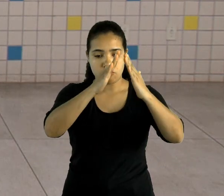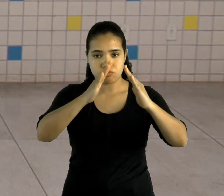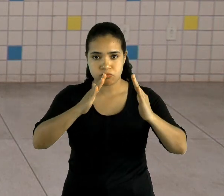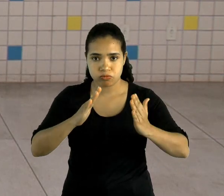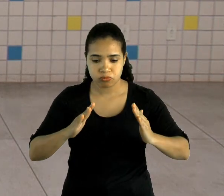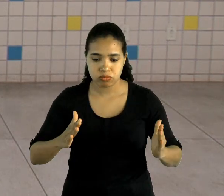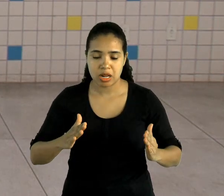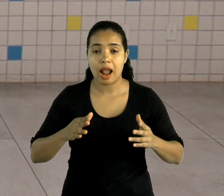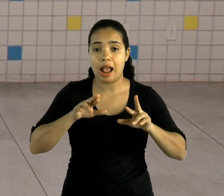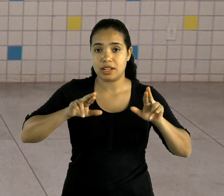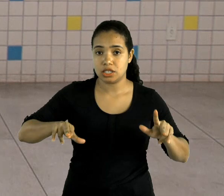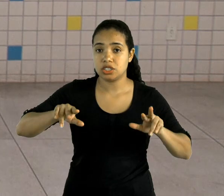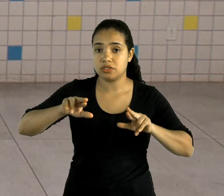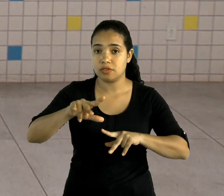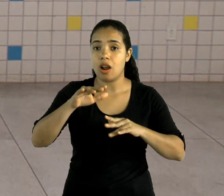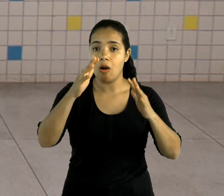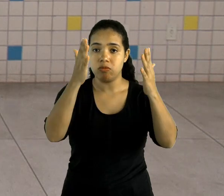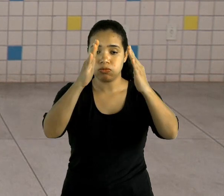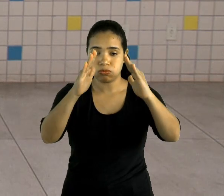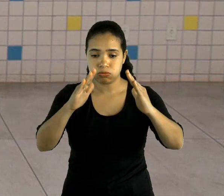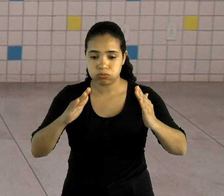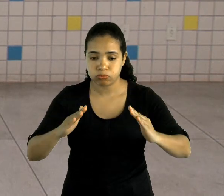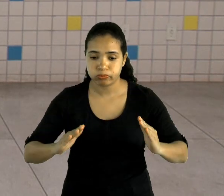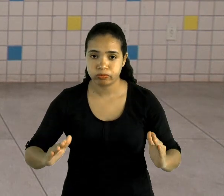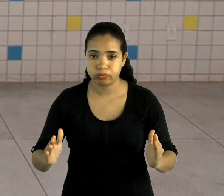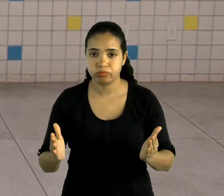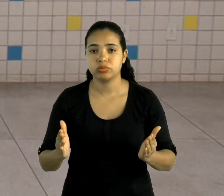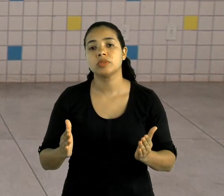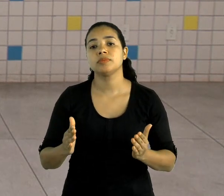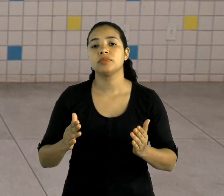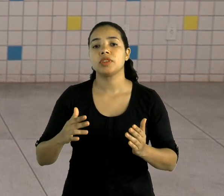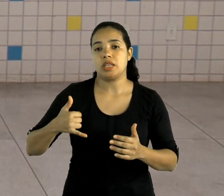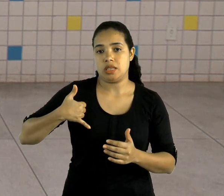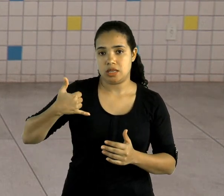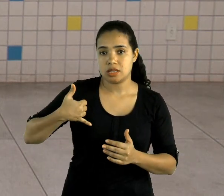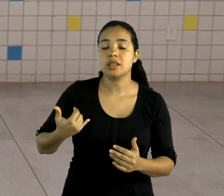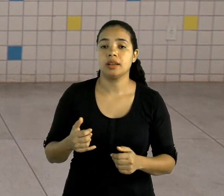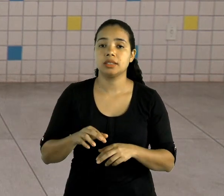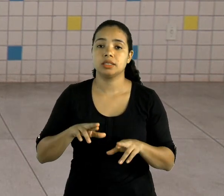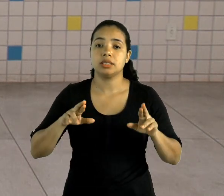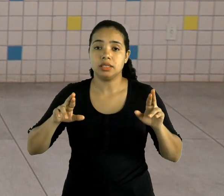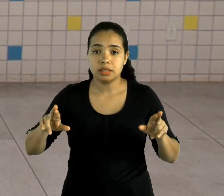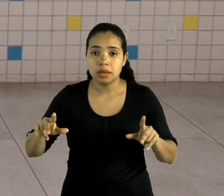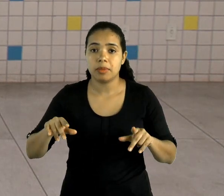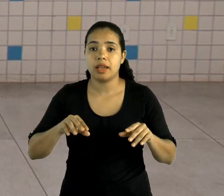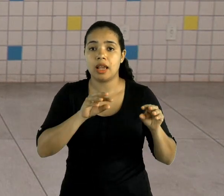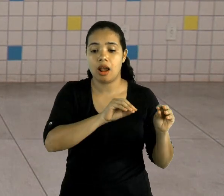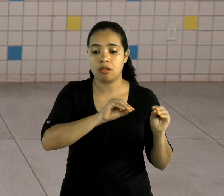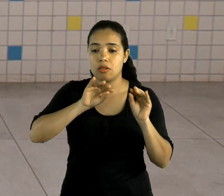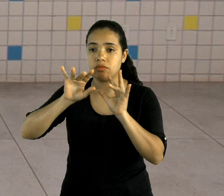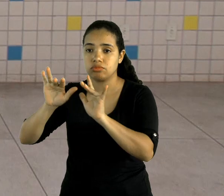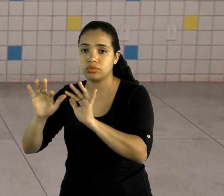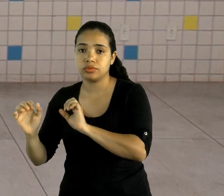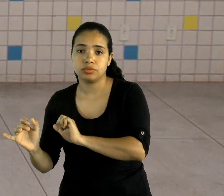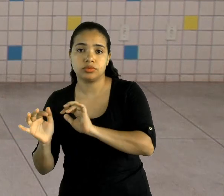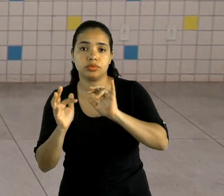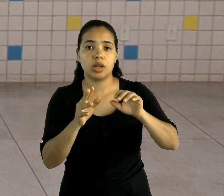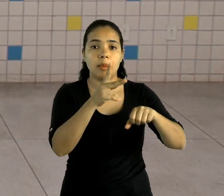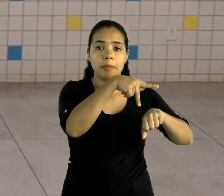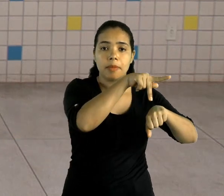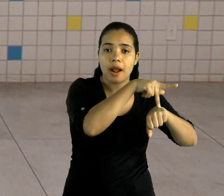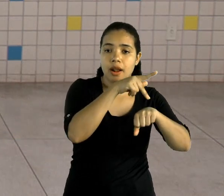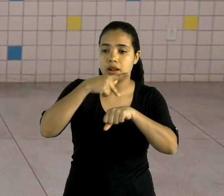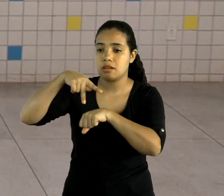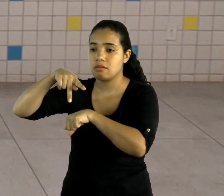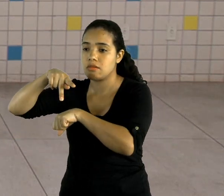diferenças da pirâmide etária, qual é a função da pirâmide etária. Vimos também sobre os fluxos migratórios, tanto internacional